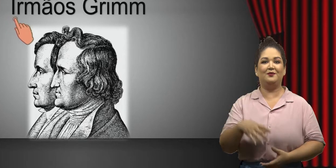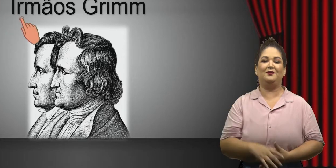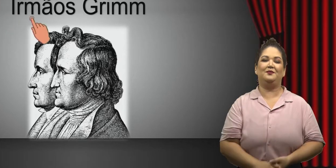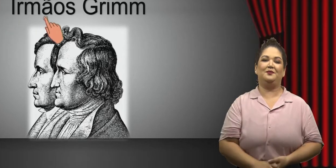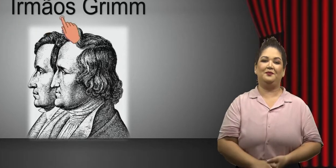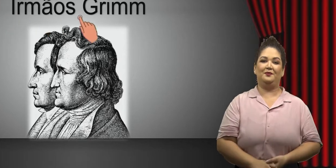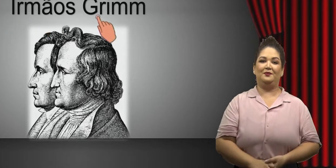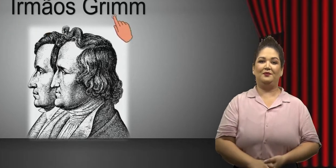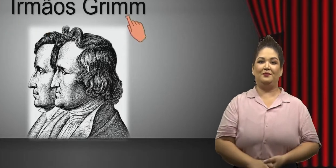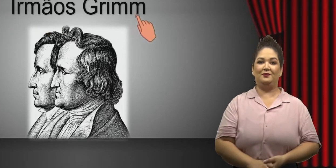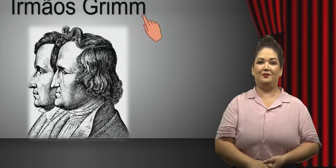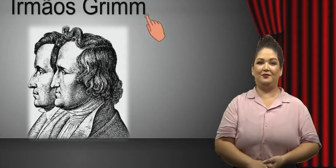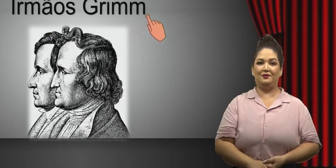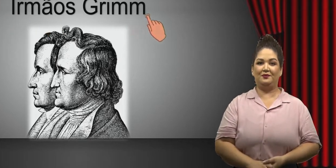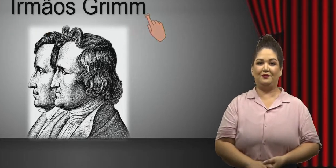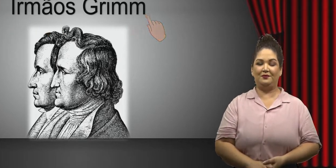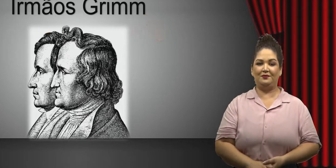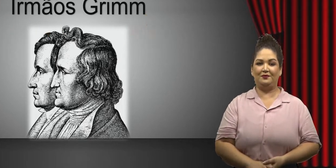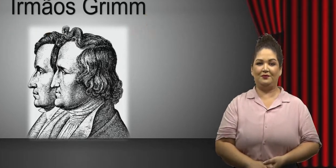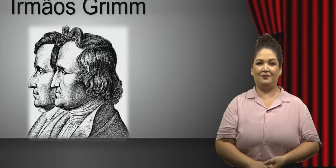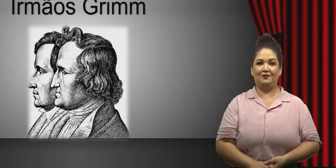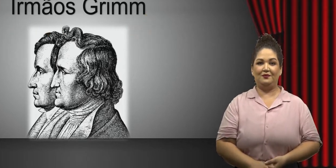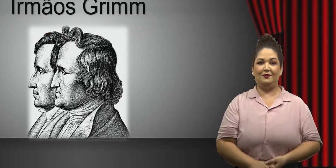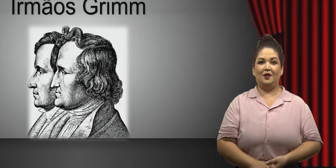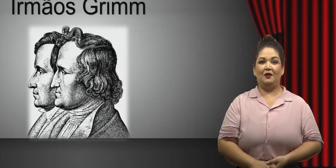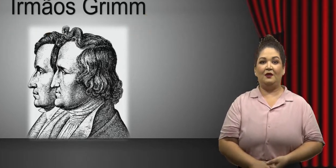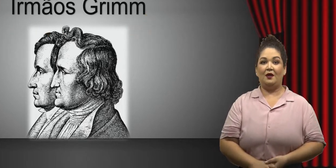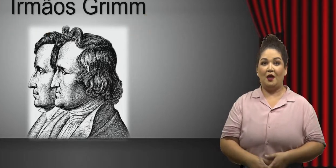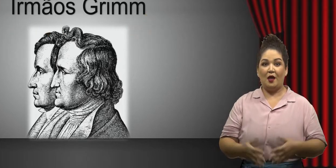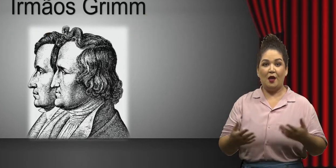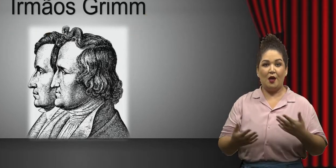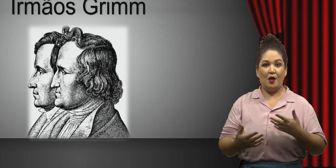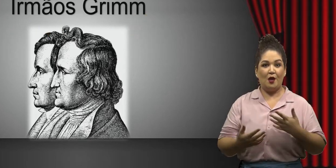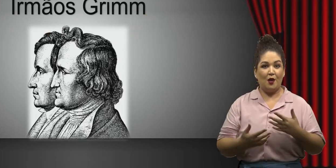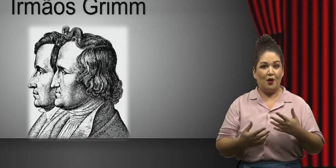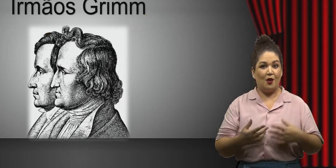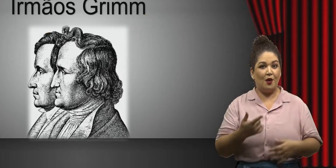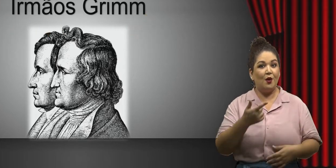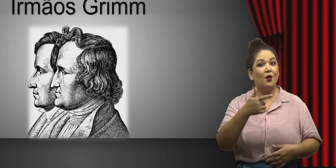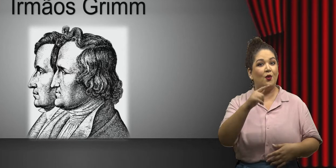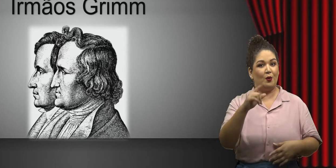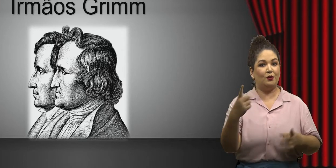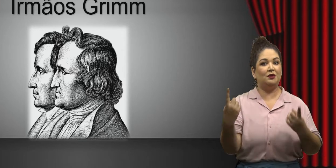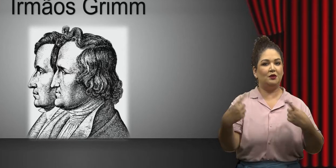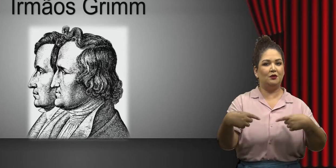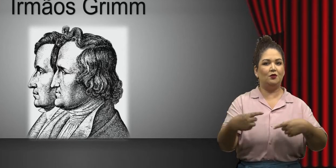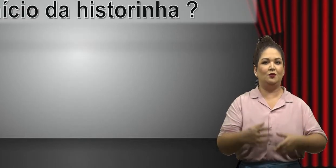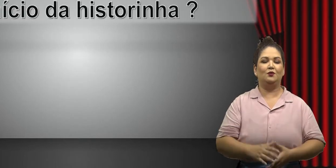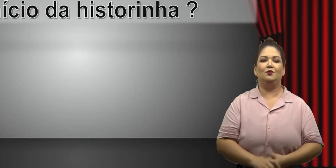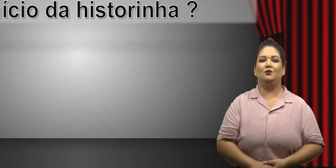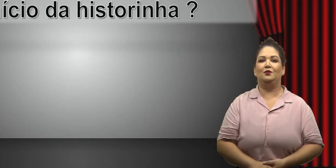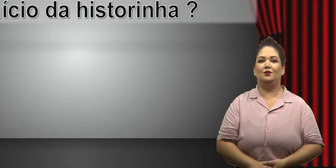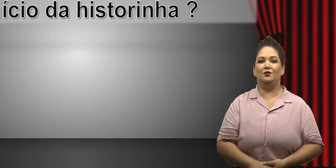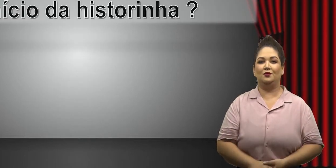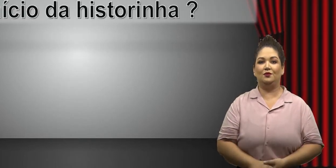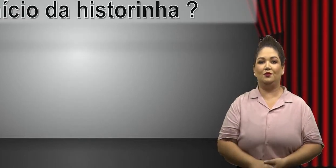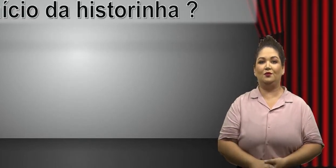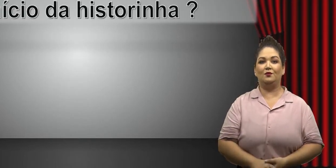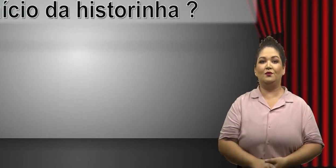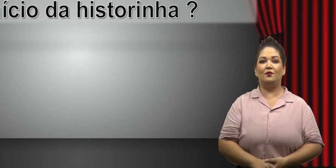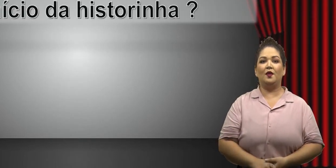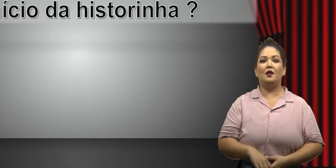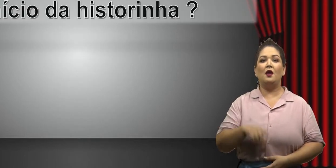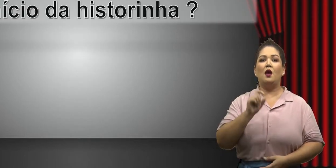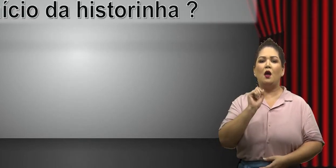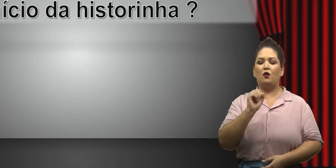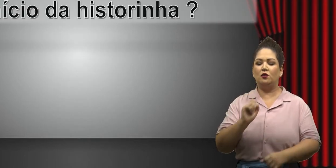foram os irmãos Grimm. E agora, vamos para o próximo desafio.